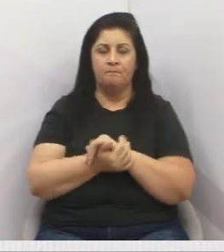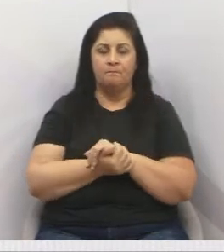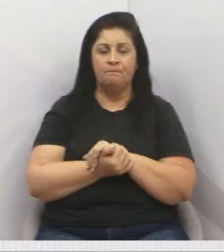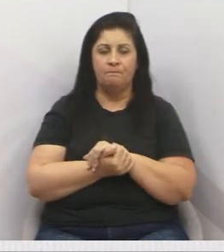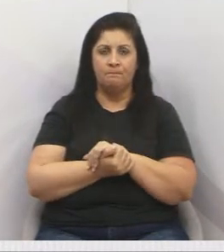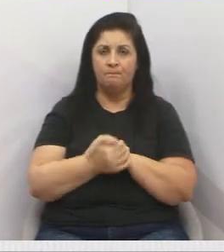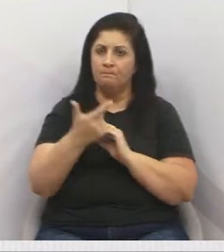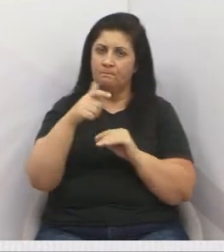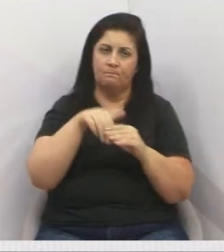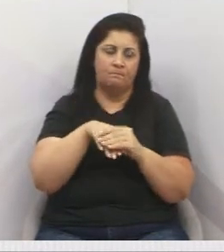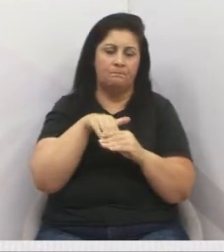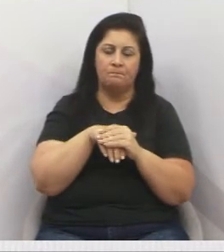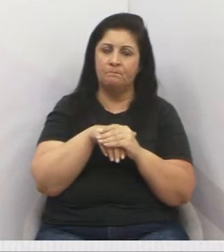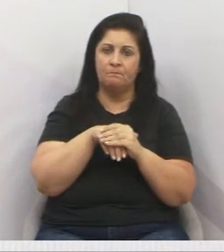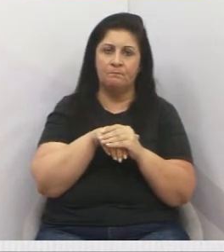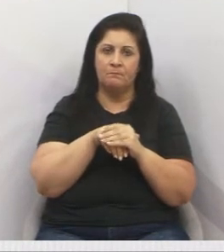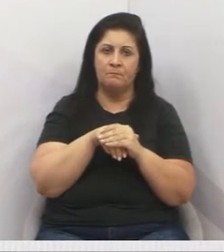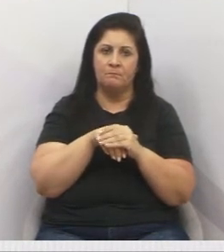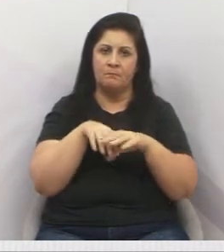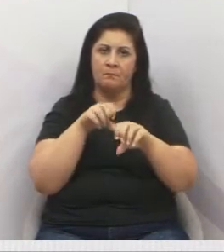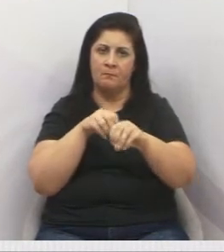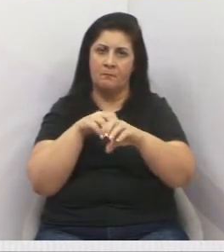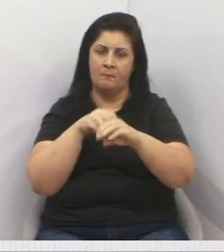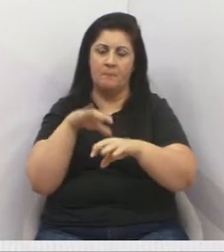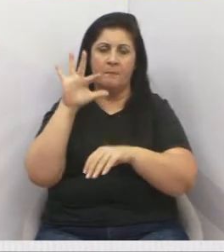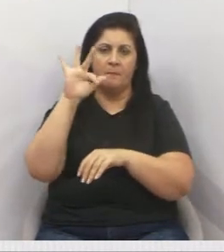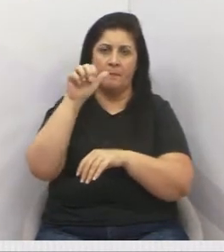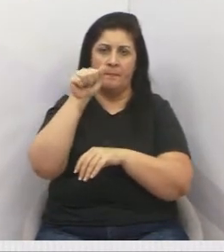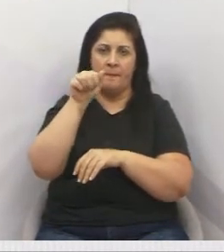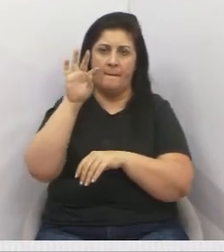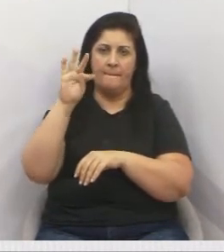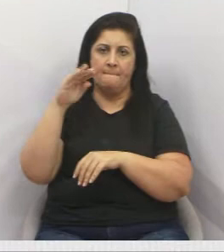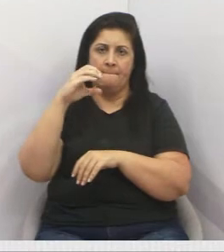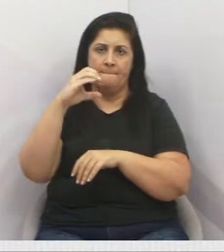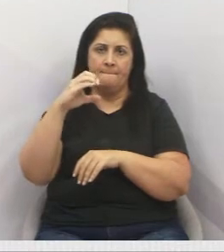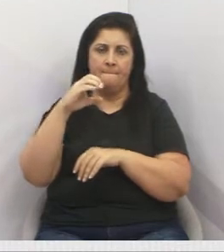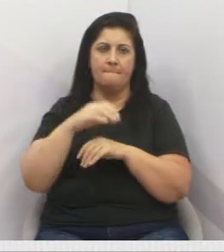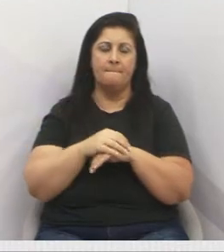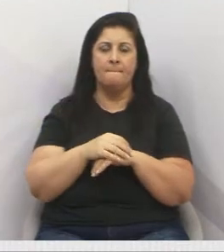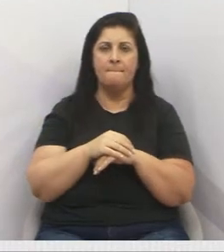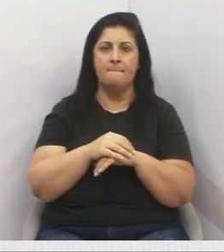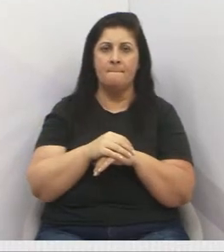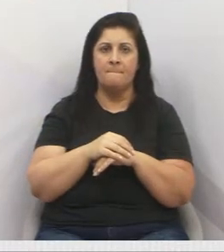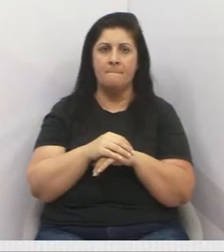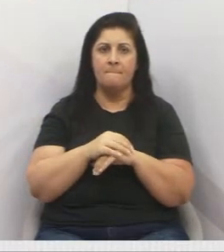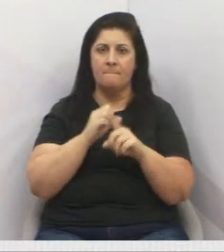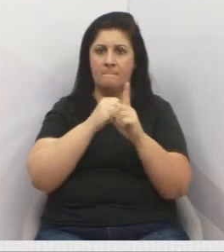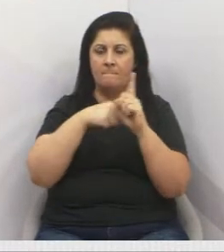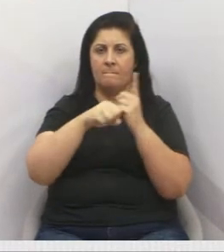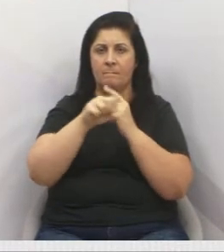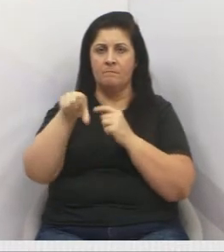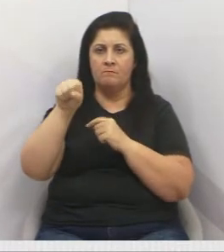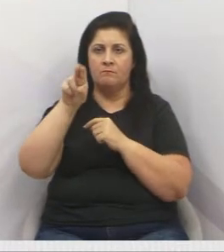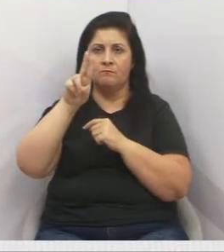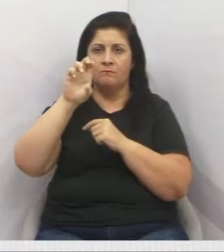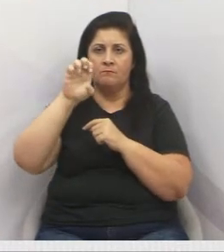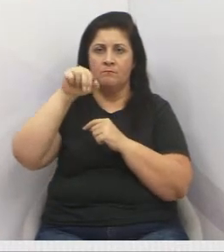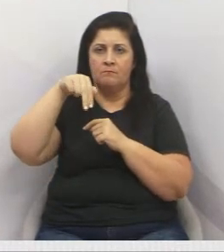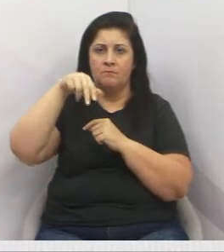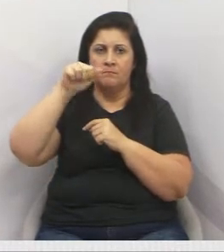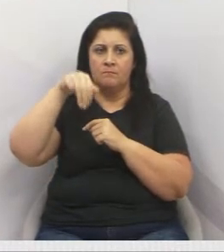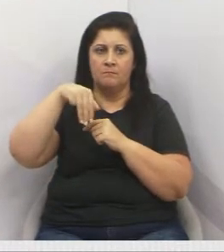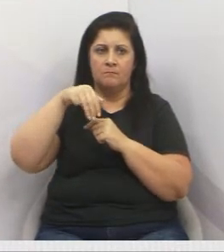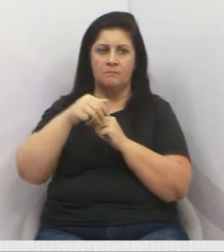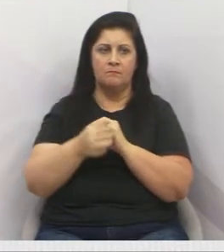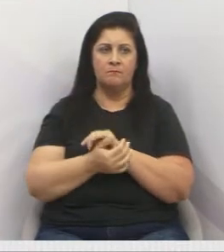branco, entidades acadêmicas, a FATEC e organização da sociedade civil, Suinam.